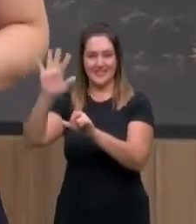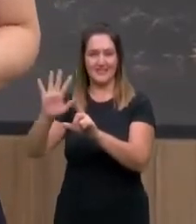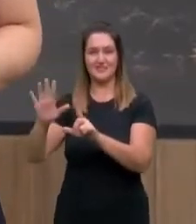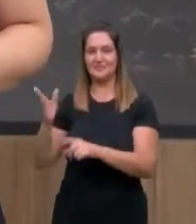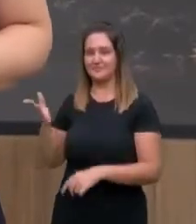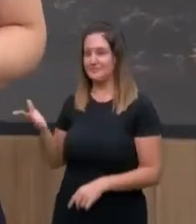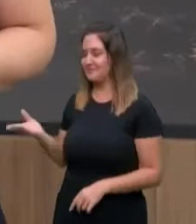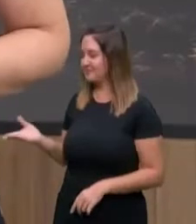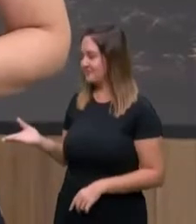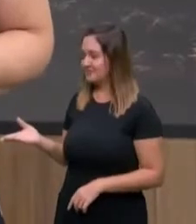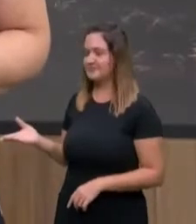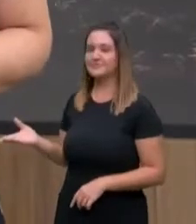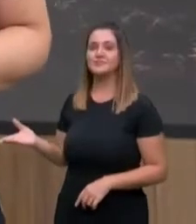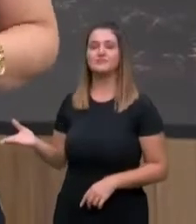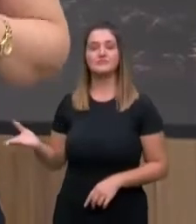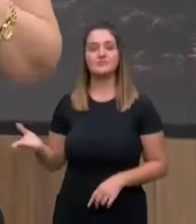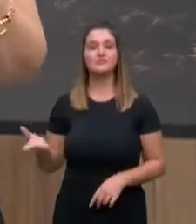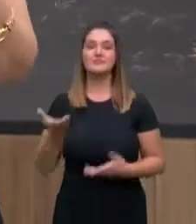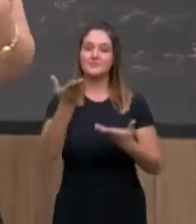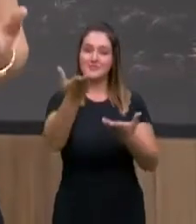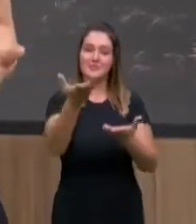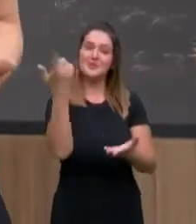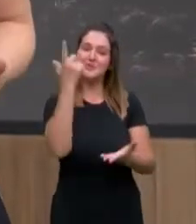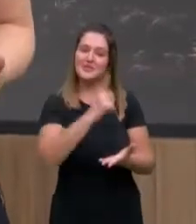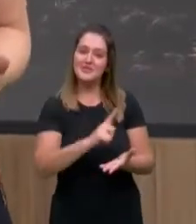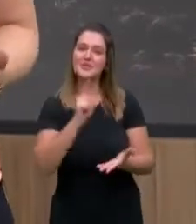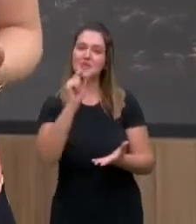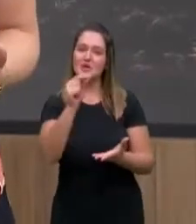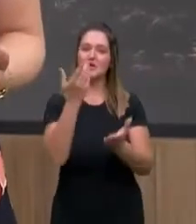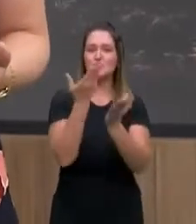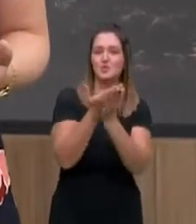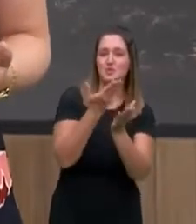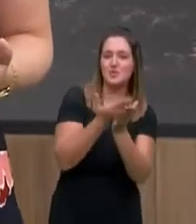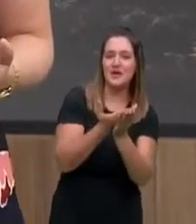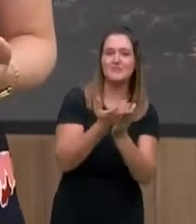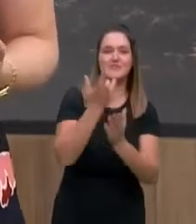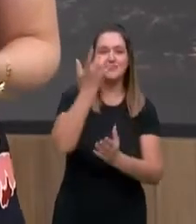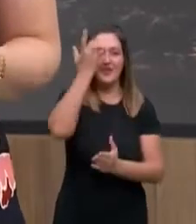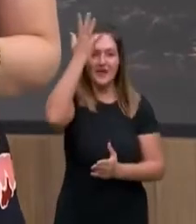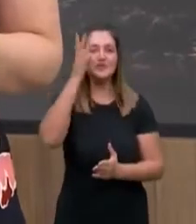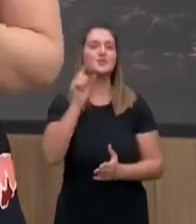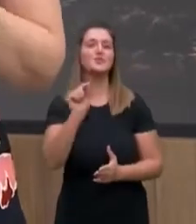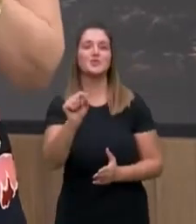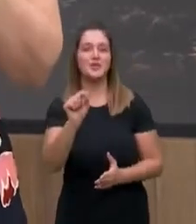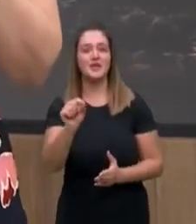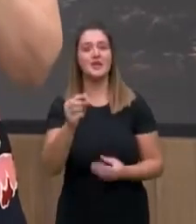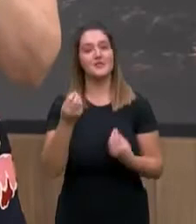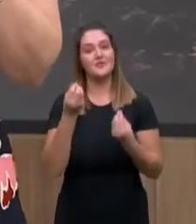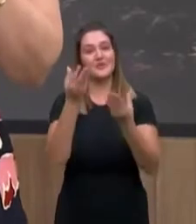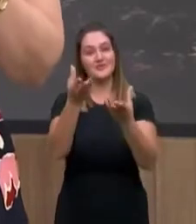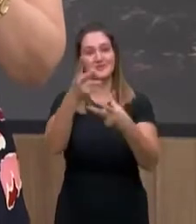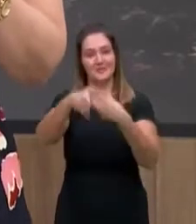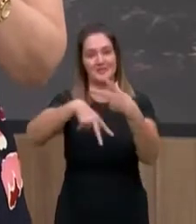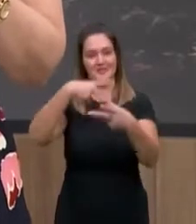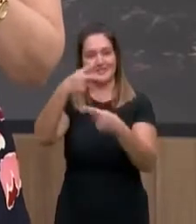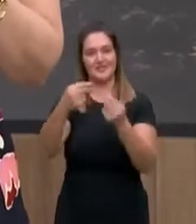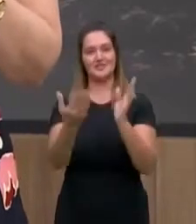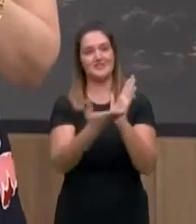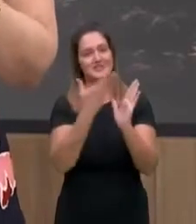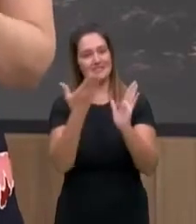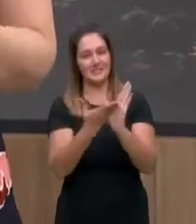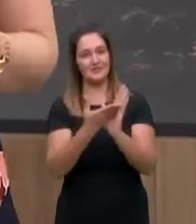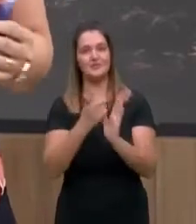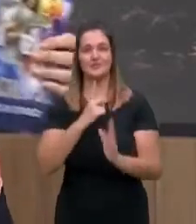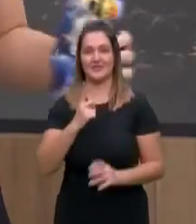lá, ntplay.com. E para você poder acompanhar esse estudo de maneira mais completa, eu vou te oferecer esse guia de